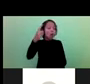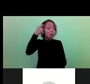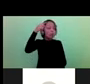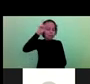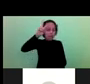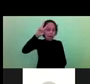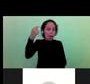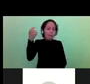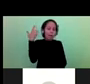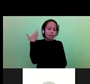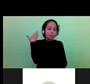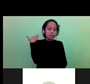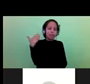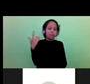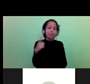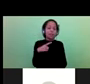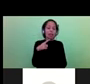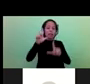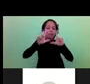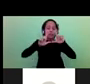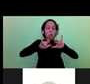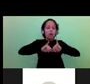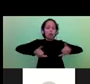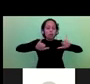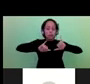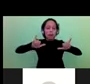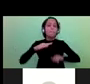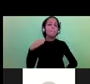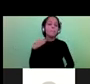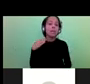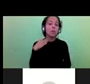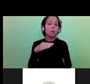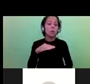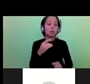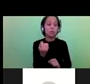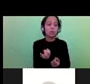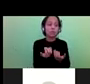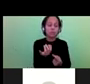de uma propaganda do Santander